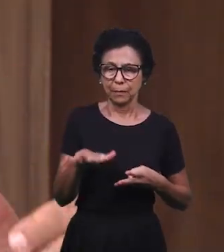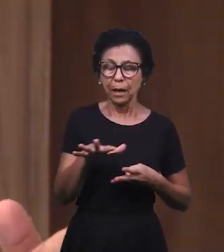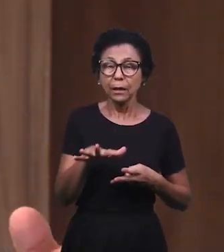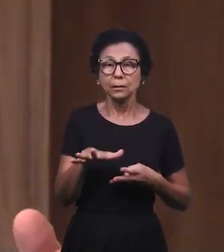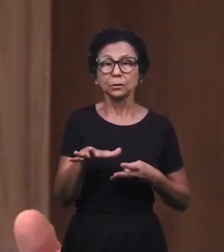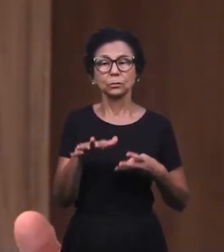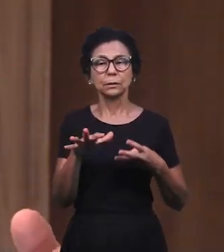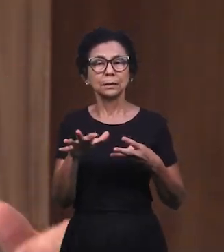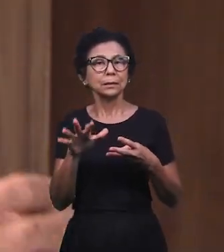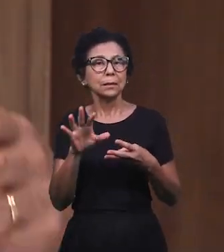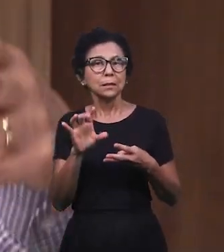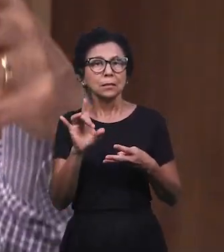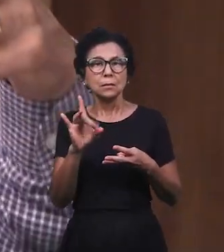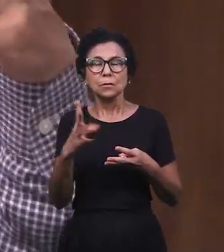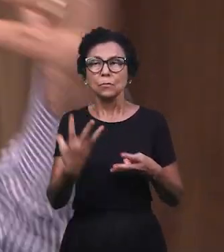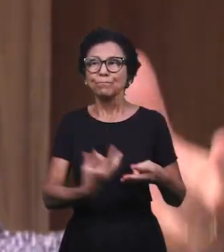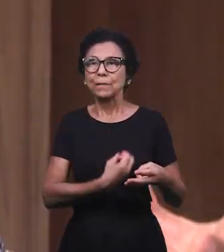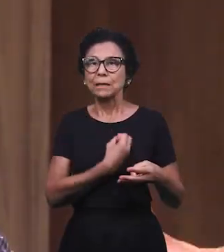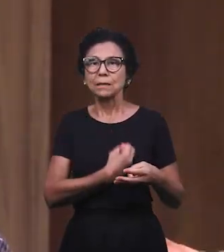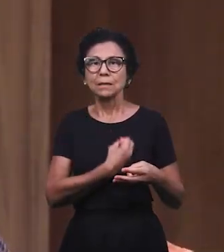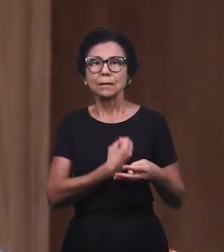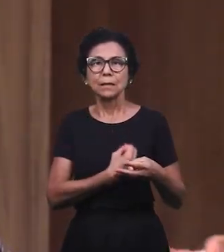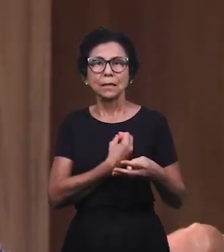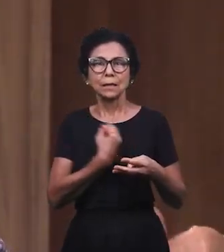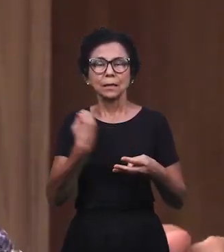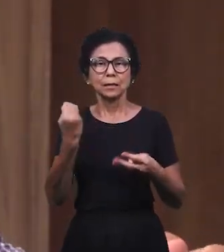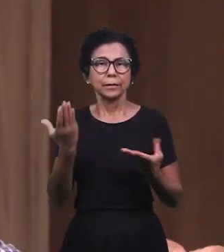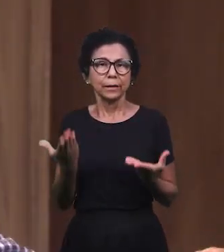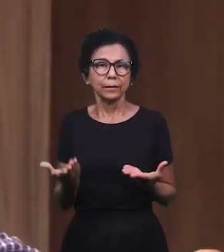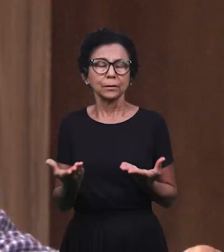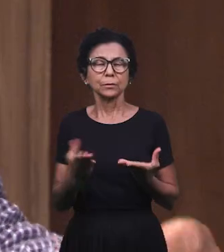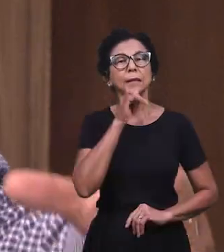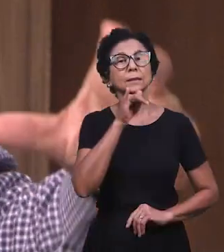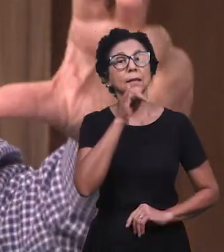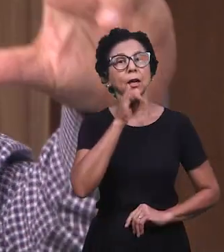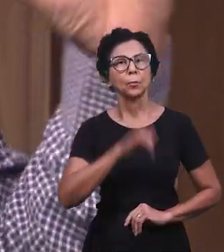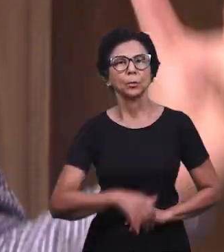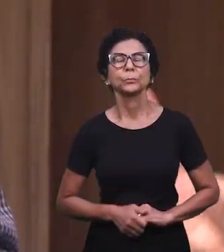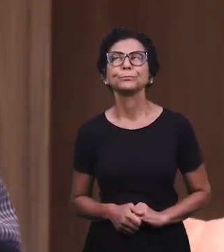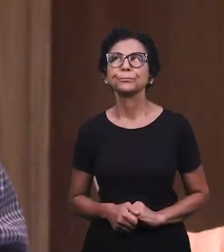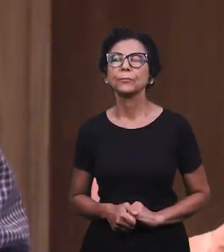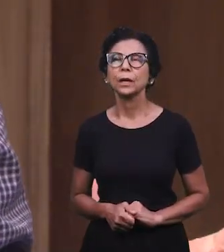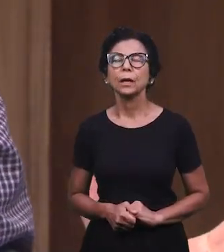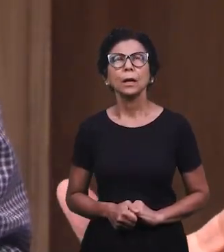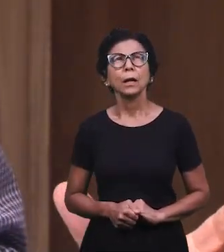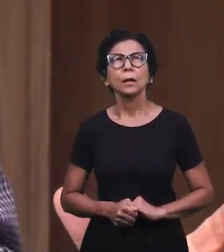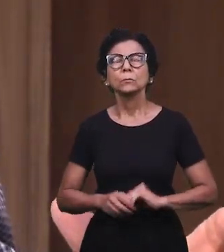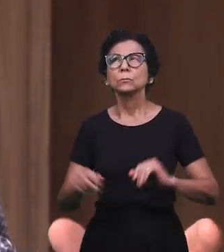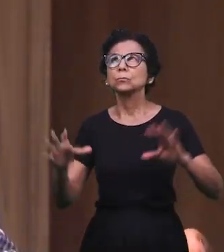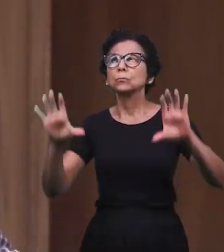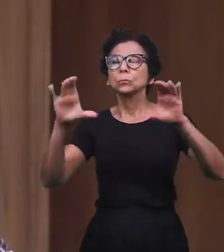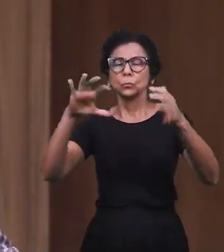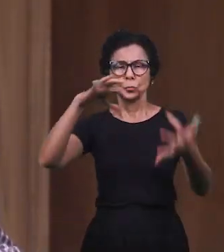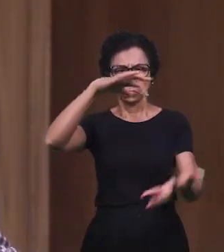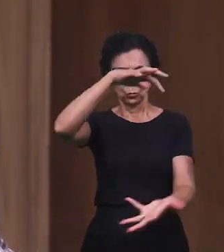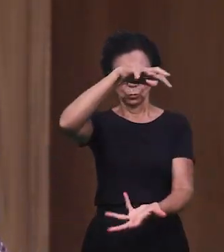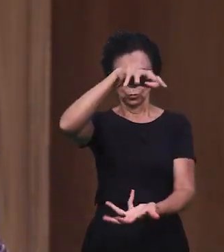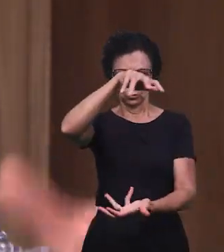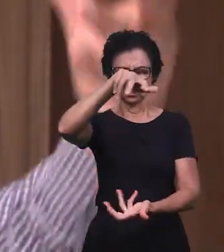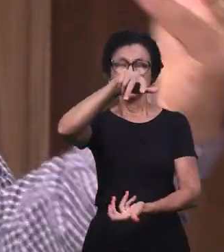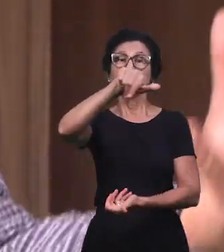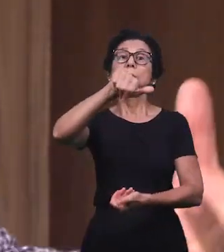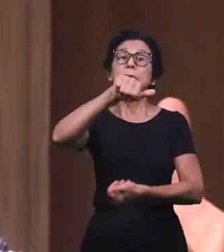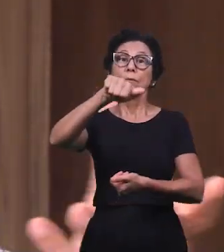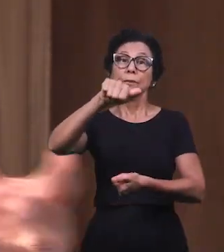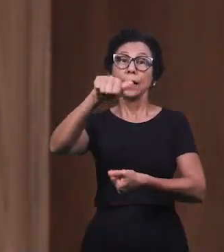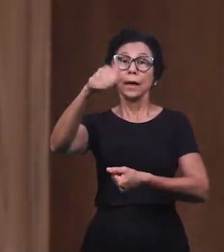existam dentro de uma condição. Exemplo, eu pego o universo, não é? E